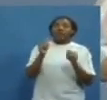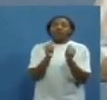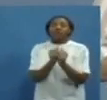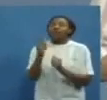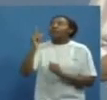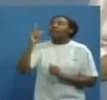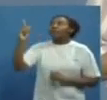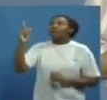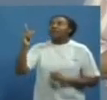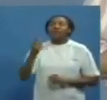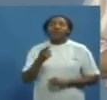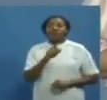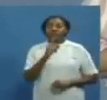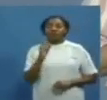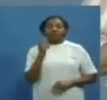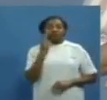me vereis.